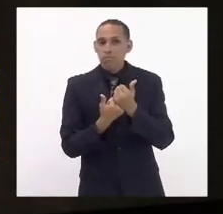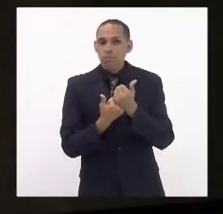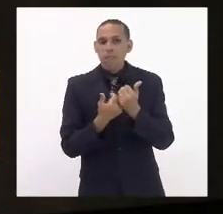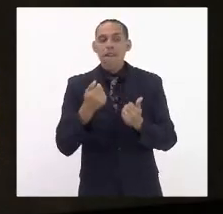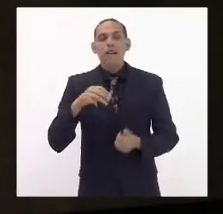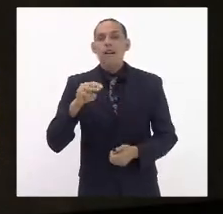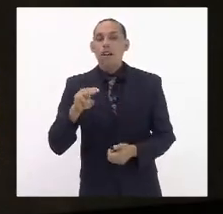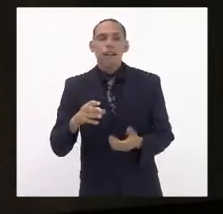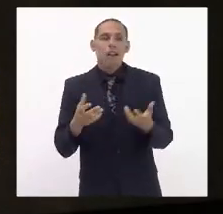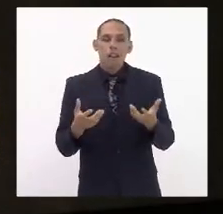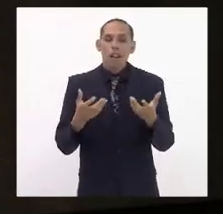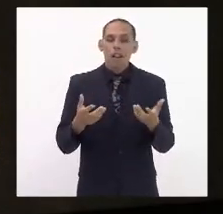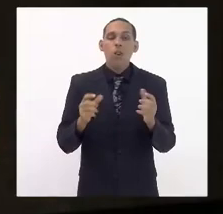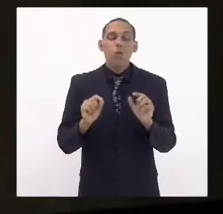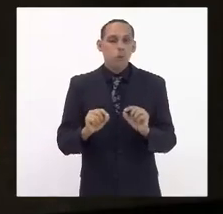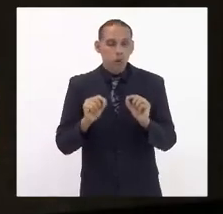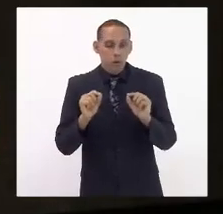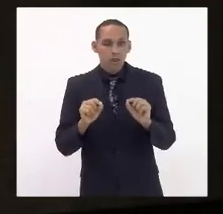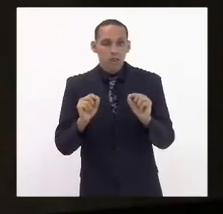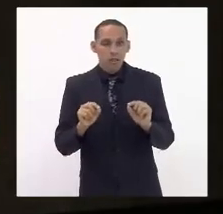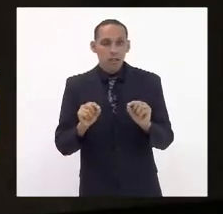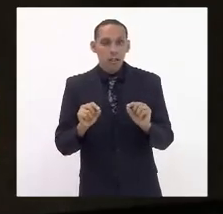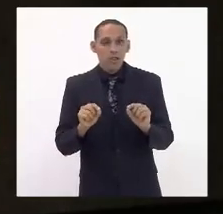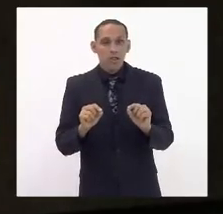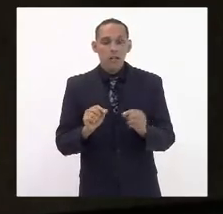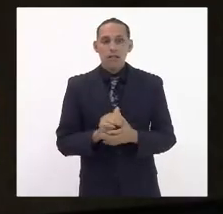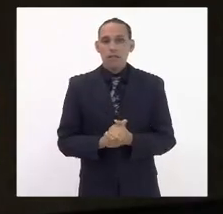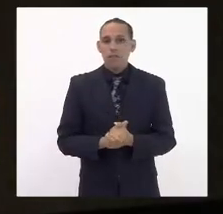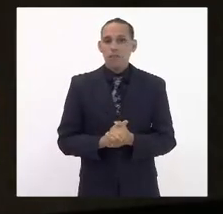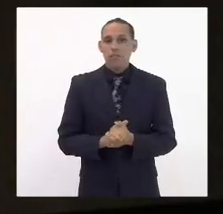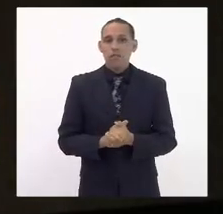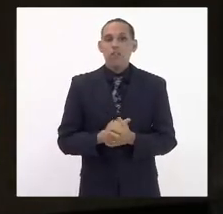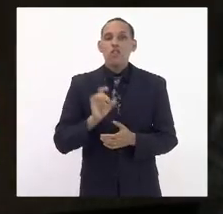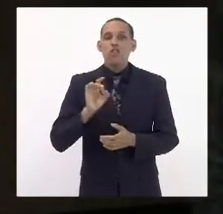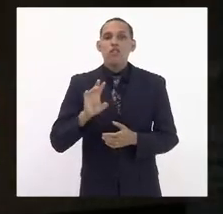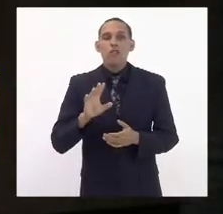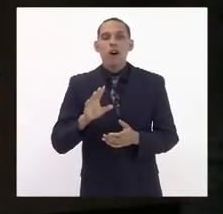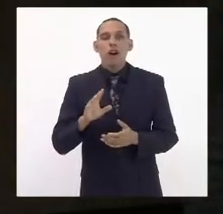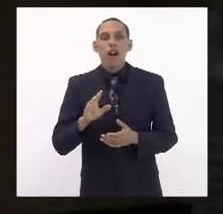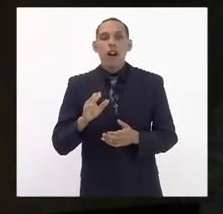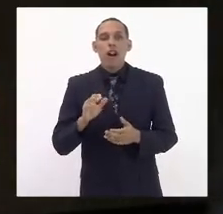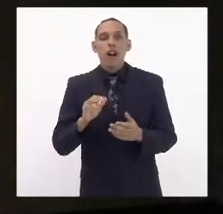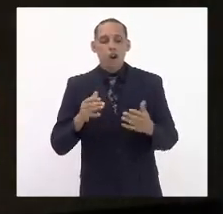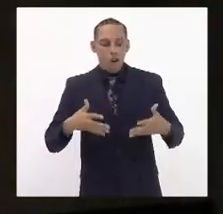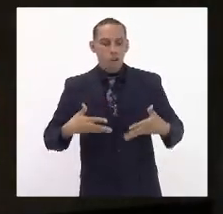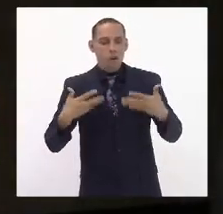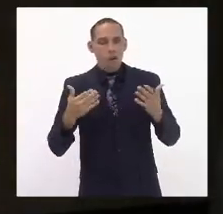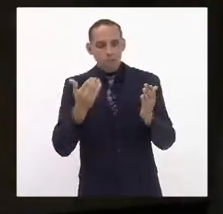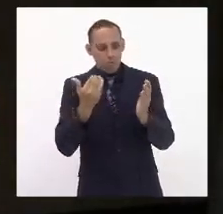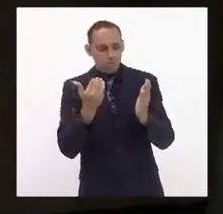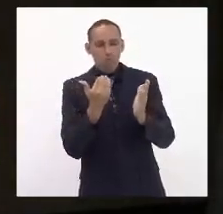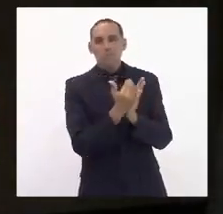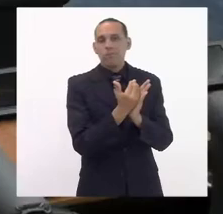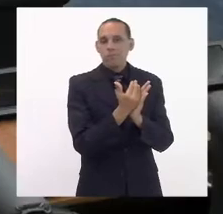quem quiser entender, que só fará honrar a proposta apresentada.